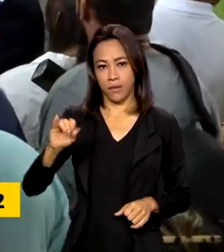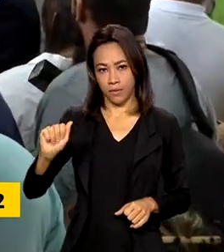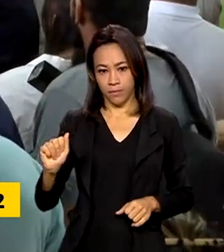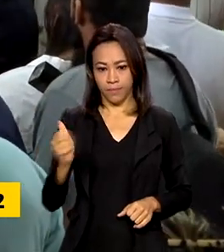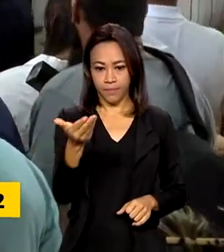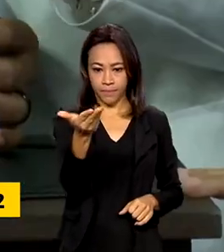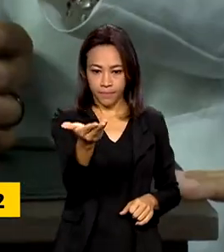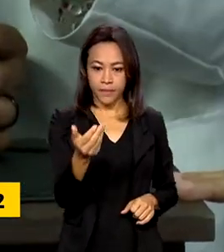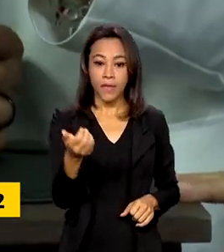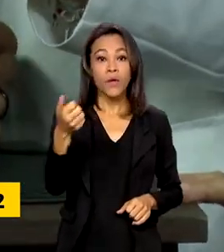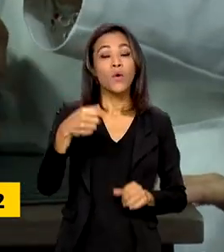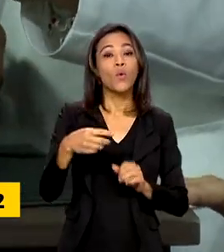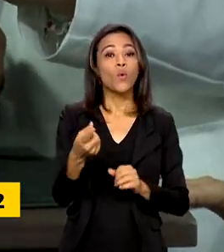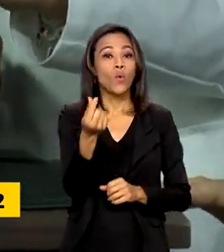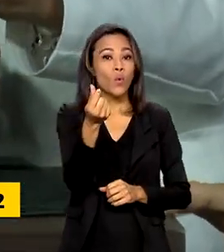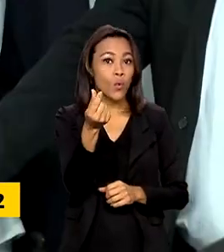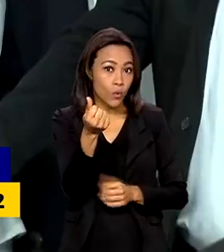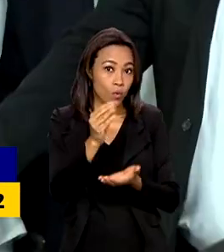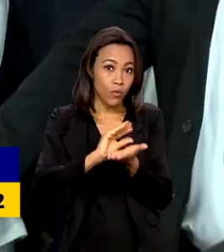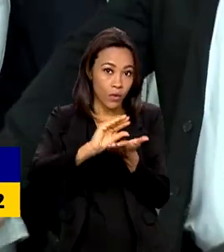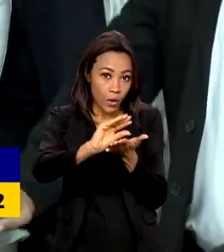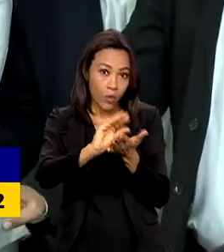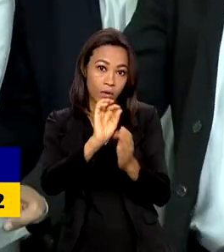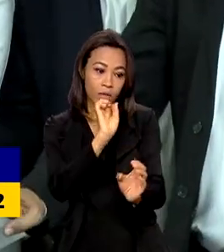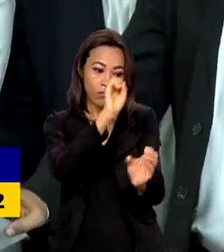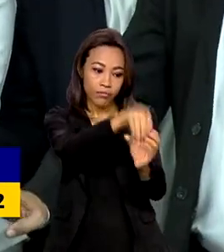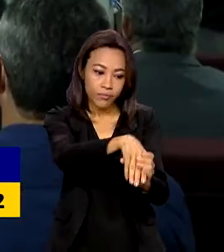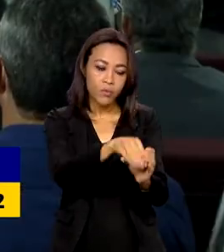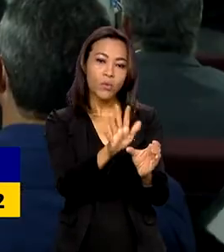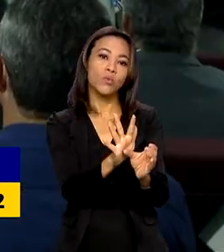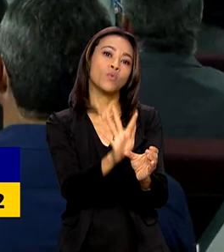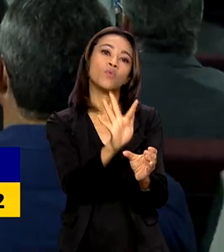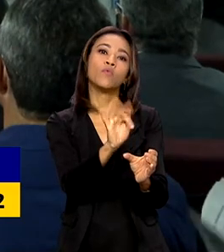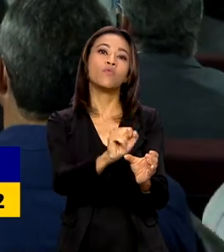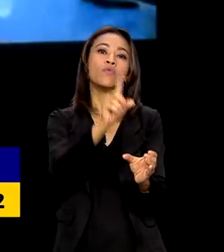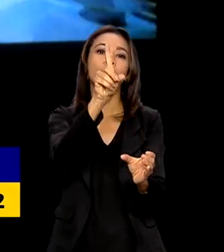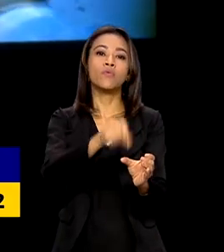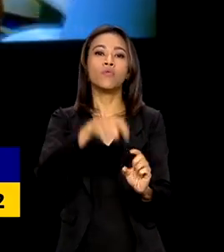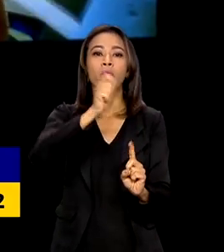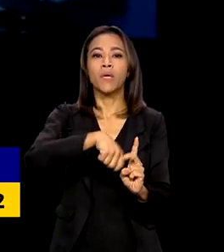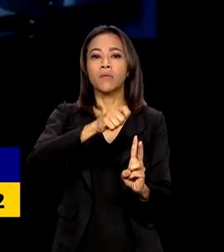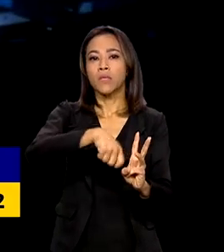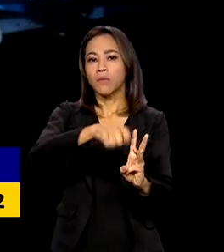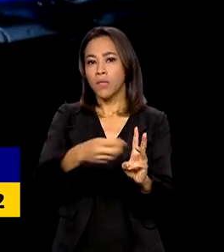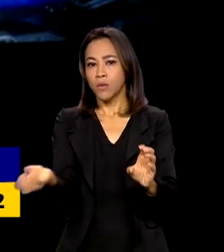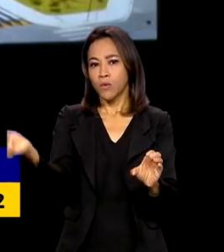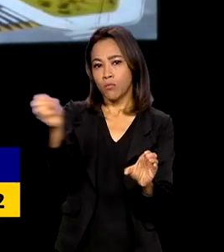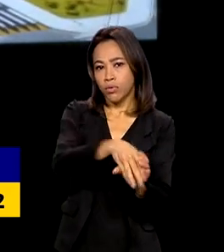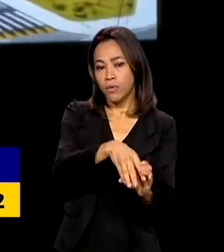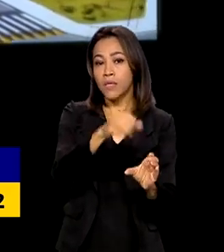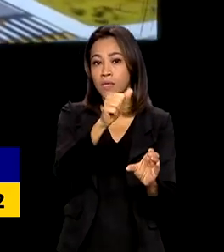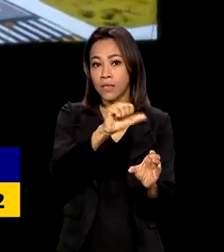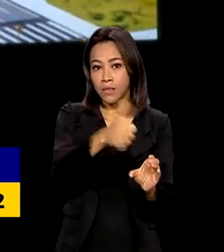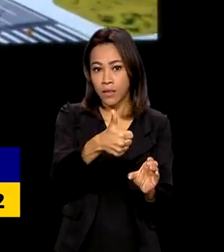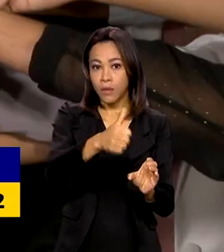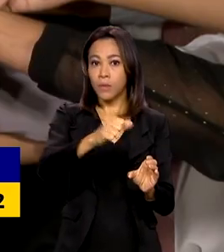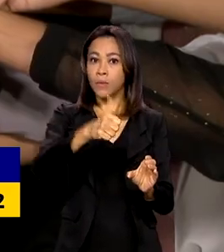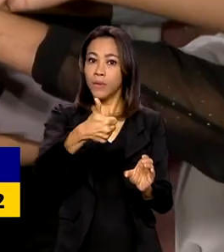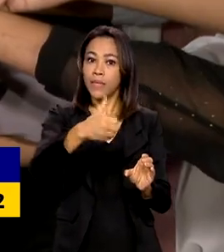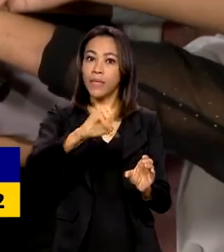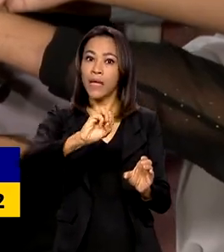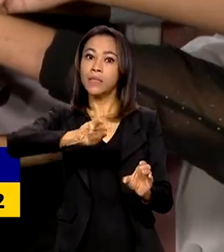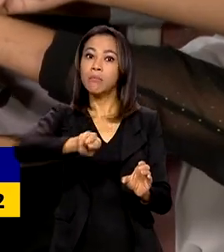O valor será incorporado ao Fundo Estadual de Saúde, que tem orçamento mensal de cerca de 110 milhões de reais.